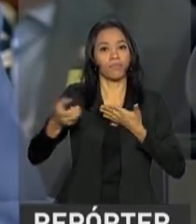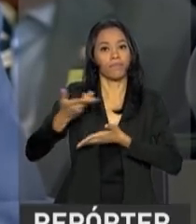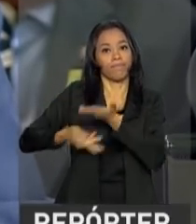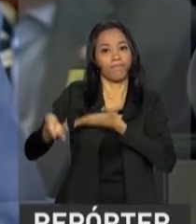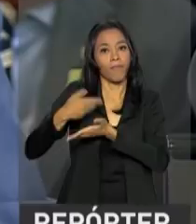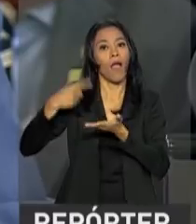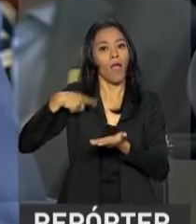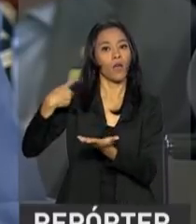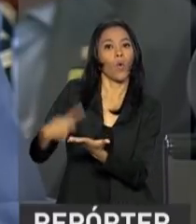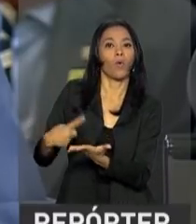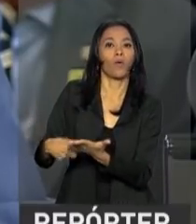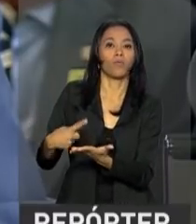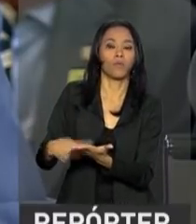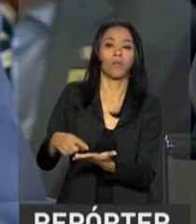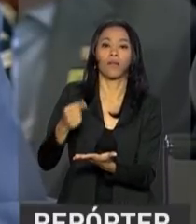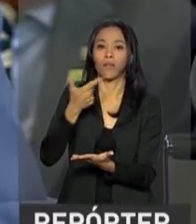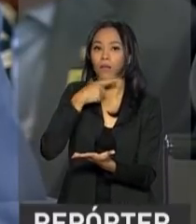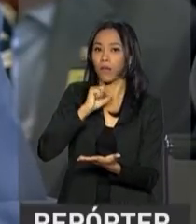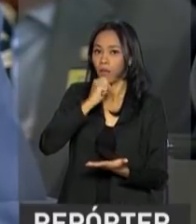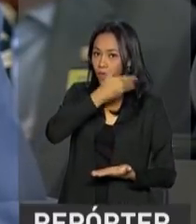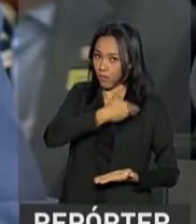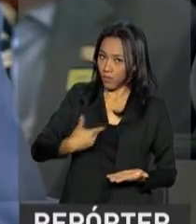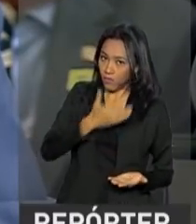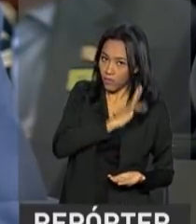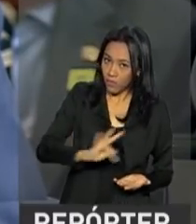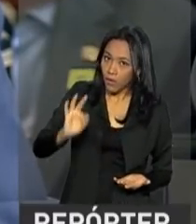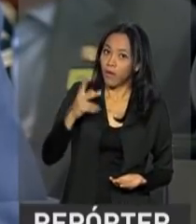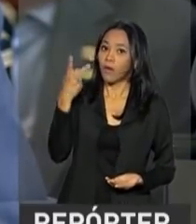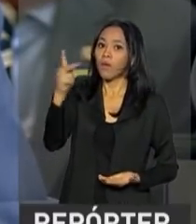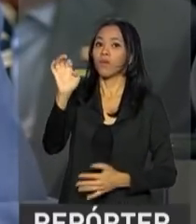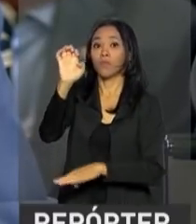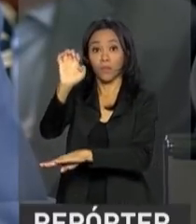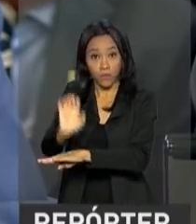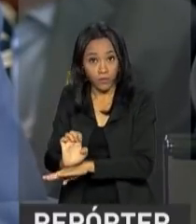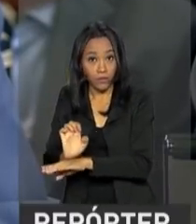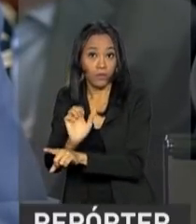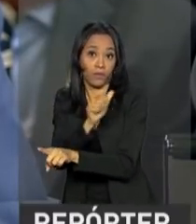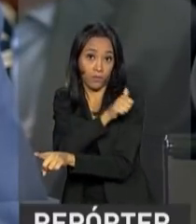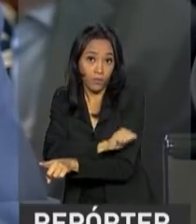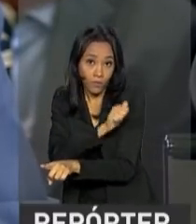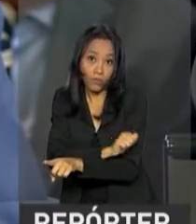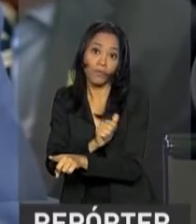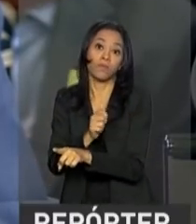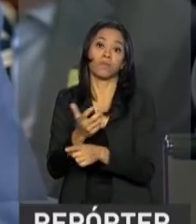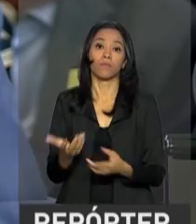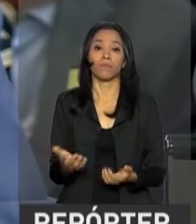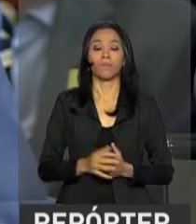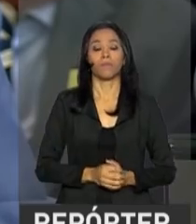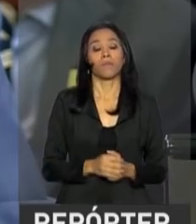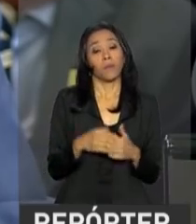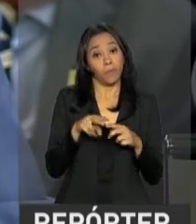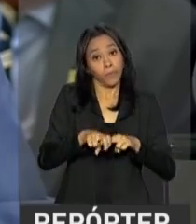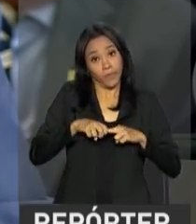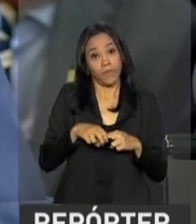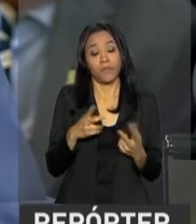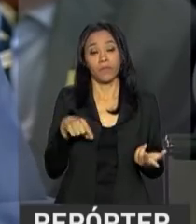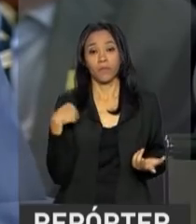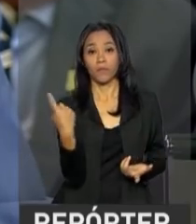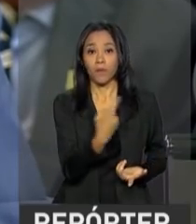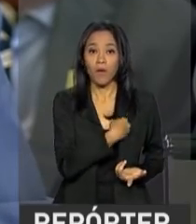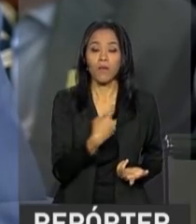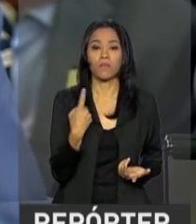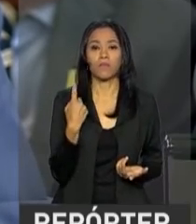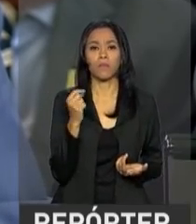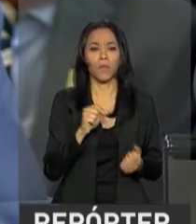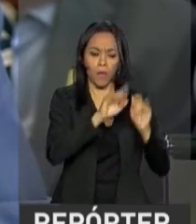acordada entre o estado e à união a federal daí porque nós editamos